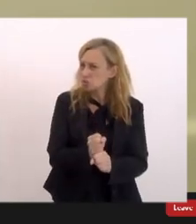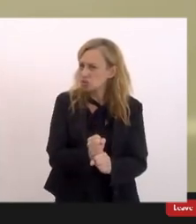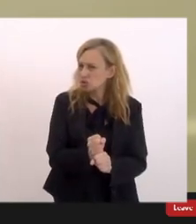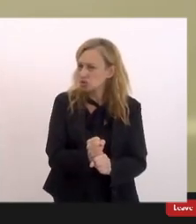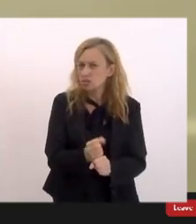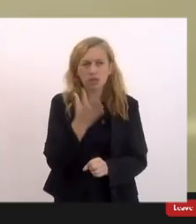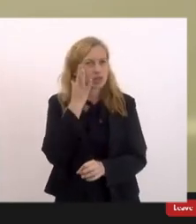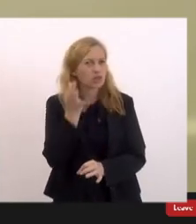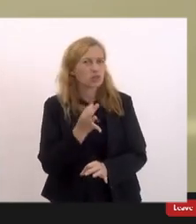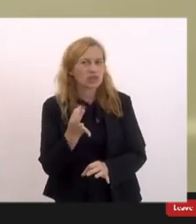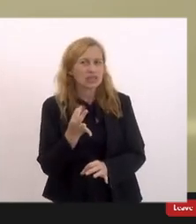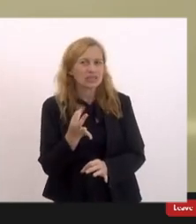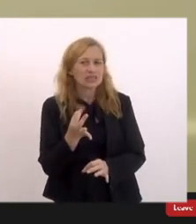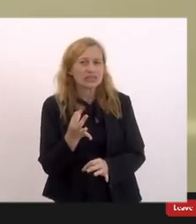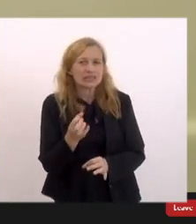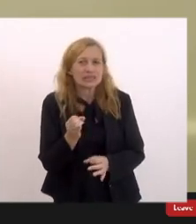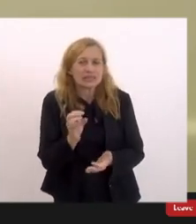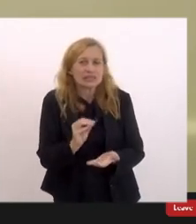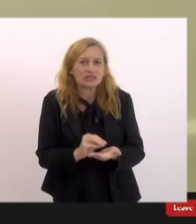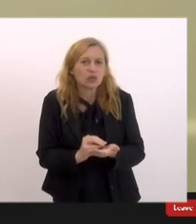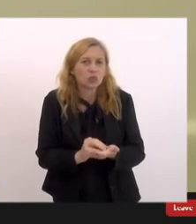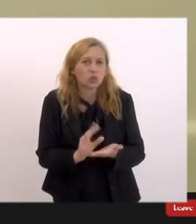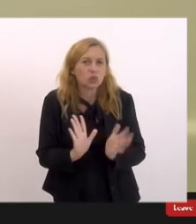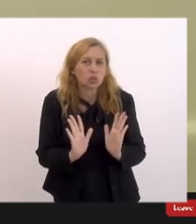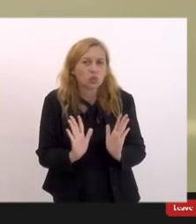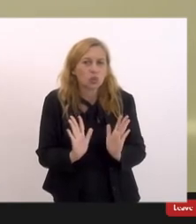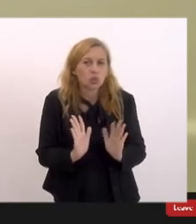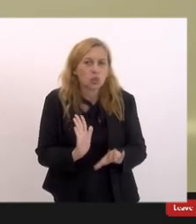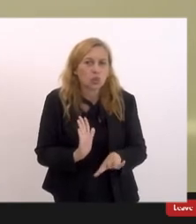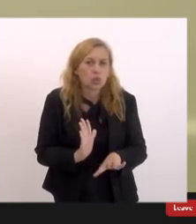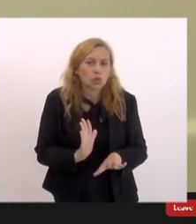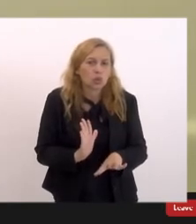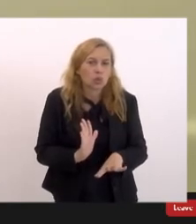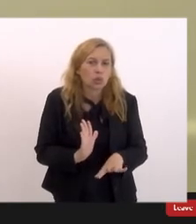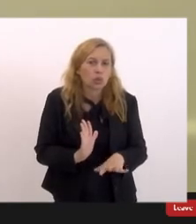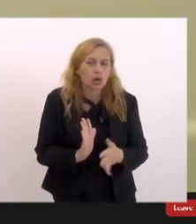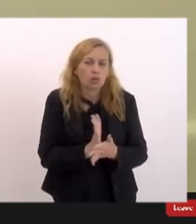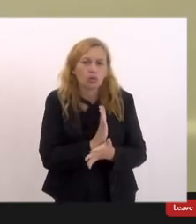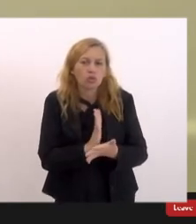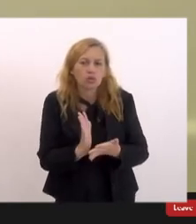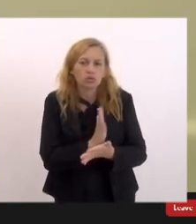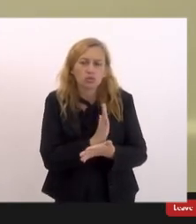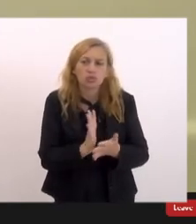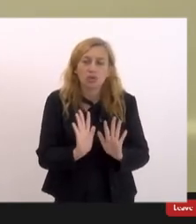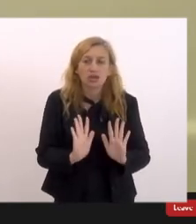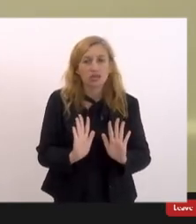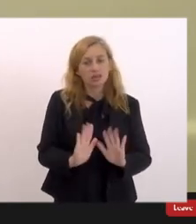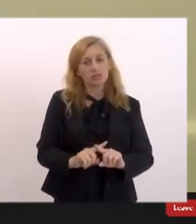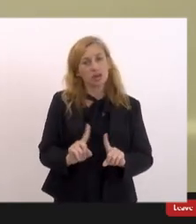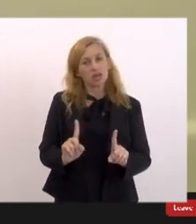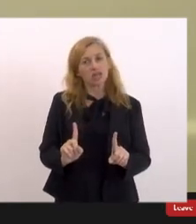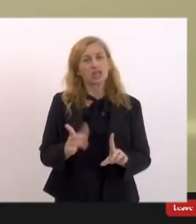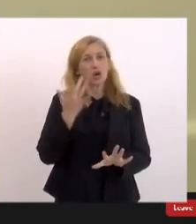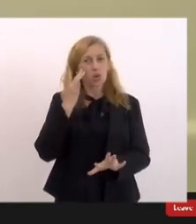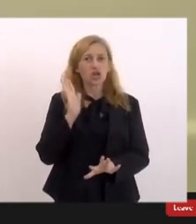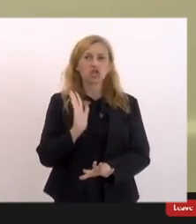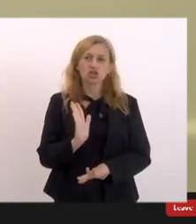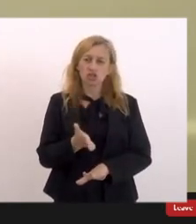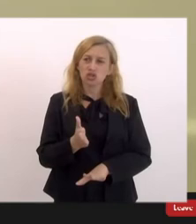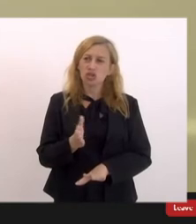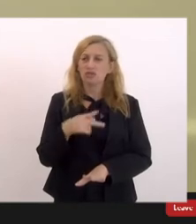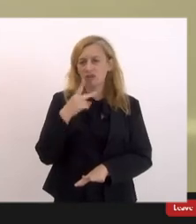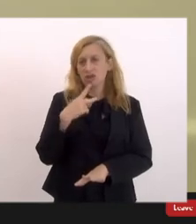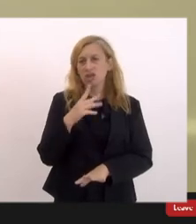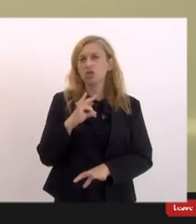sei se foi o que o deputado ou o que as pessoas queriam ouvir, mas acho que é o que eu tinha para falar